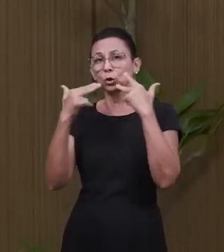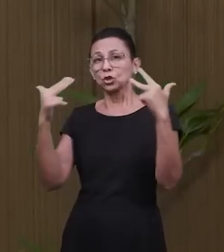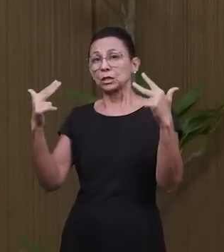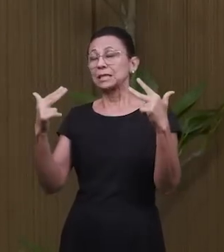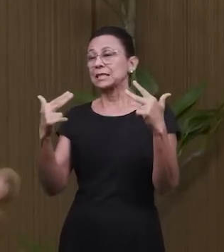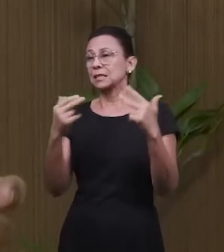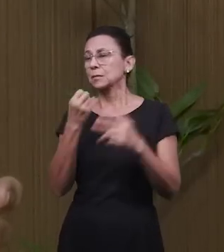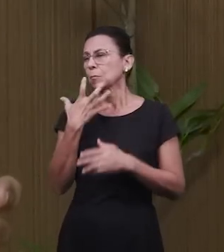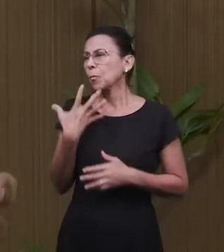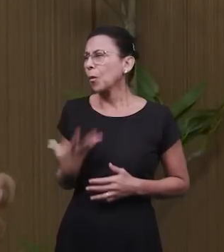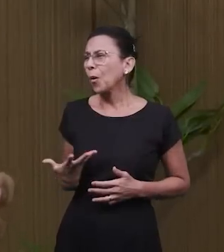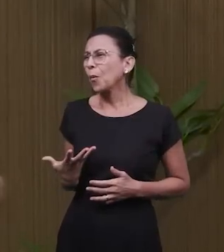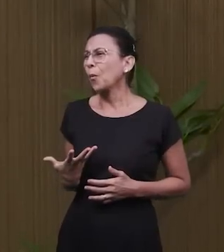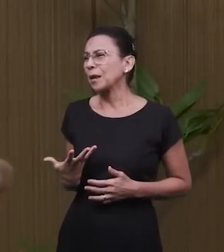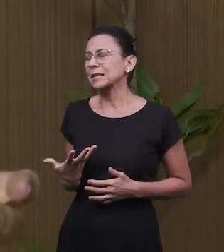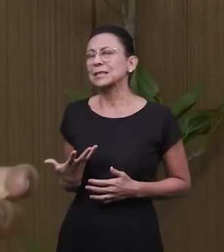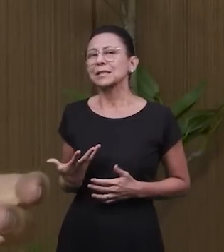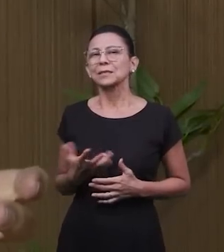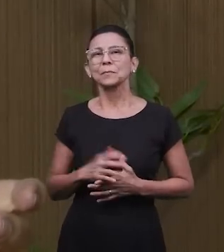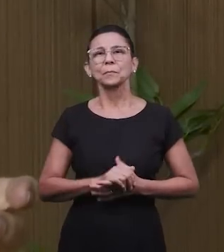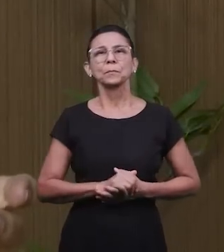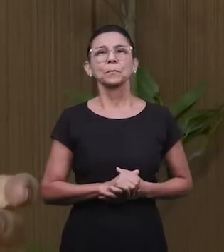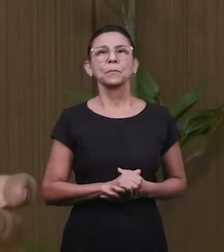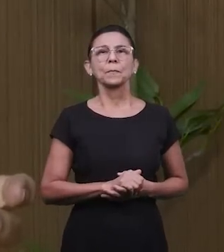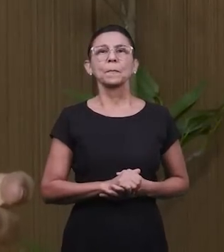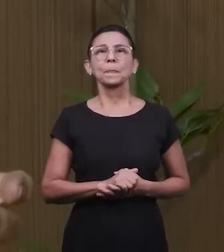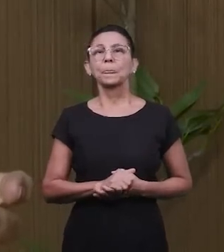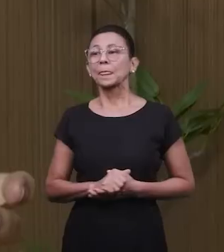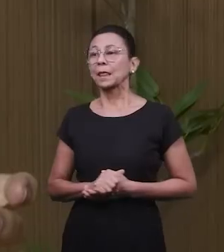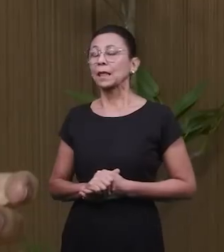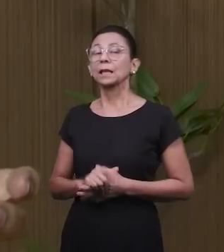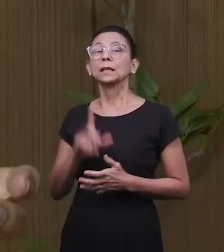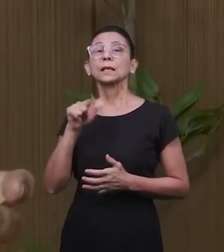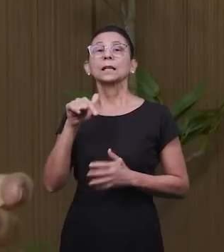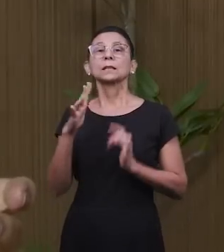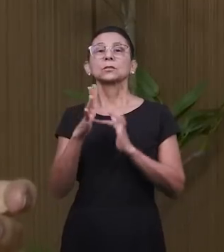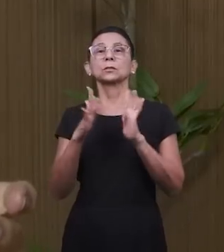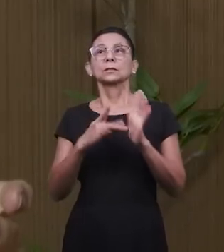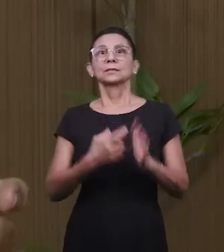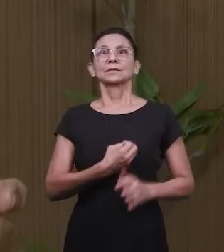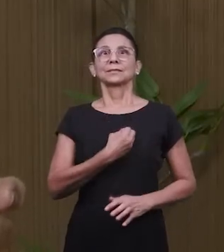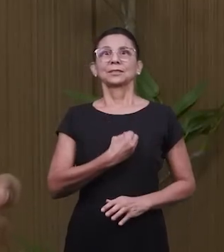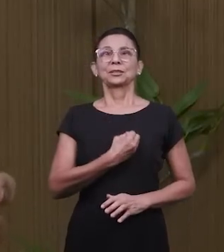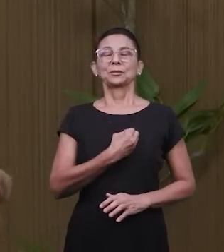novas que nós recebemos, as boas novas foram essas. Jesus está vivo.